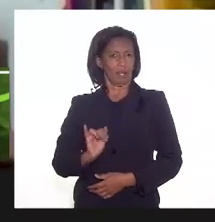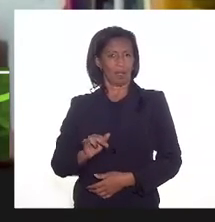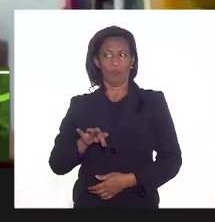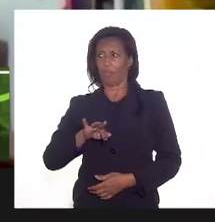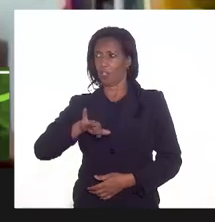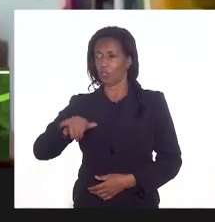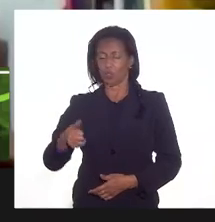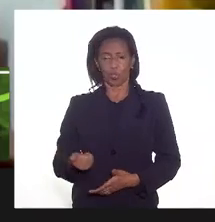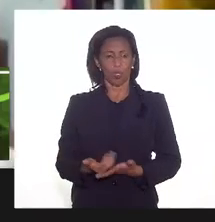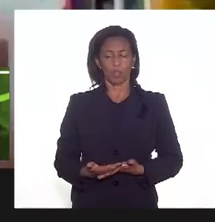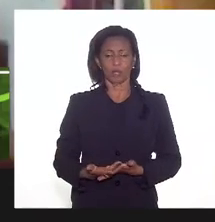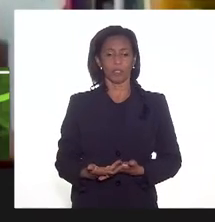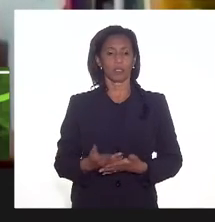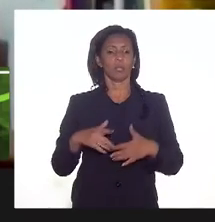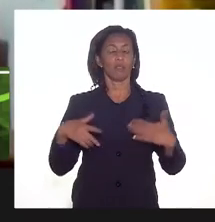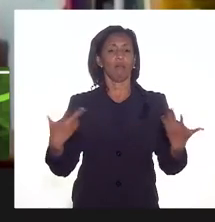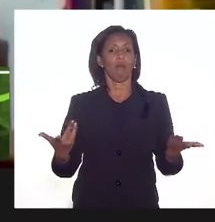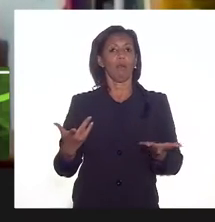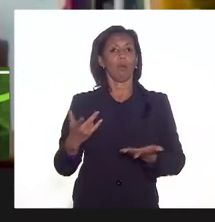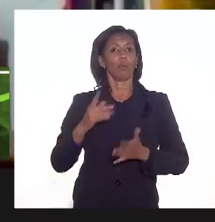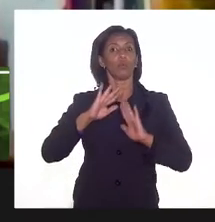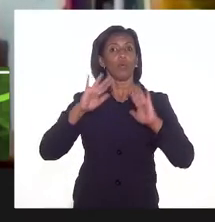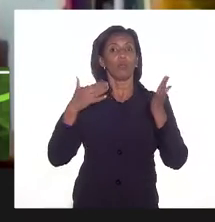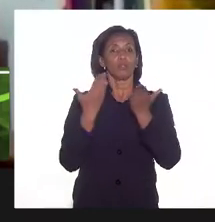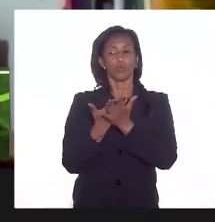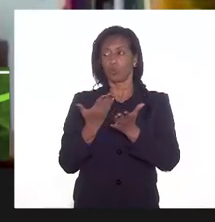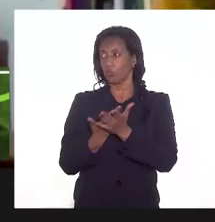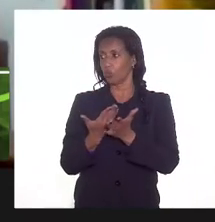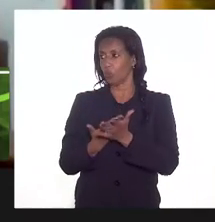Guerreiro aqui e todas as escolas